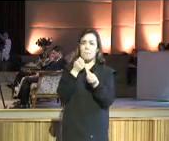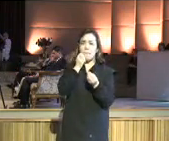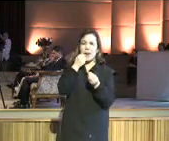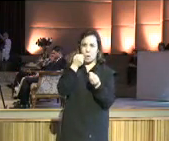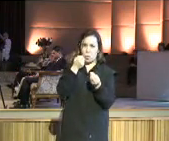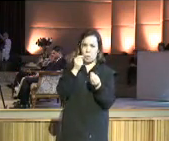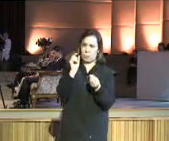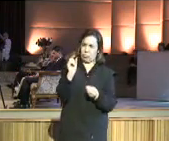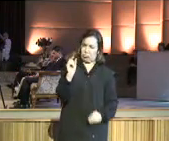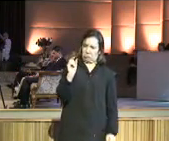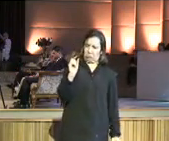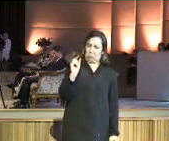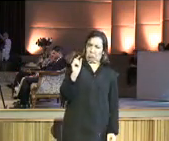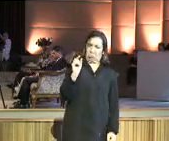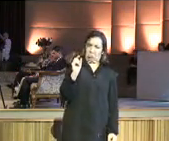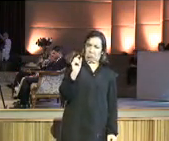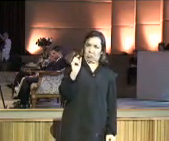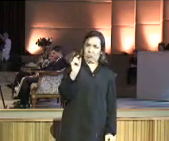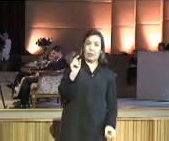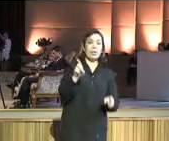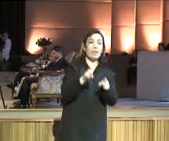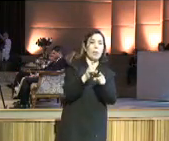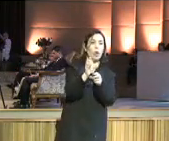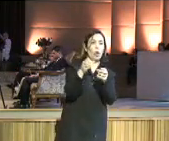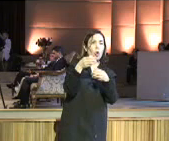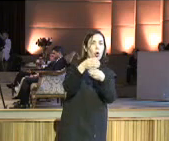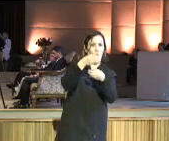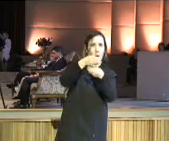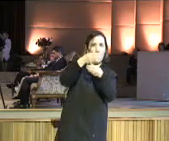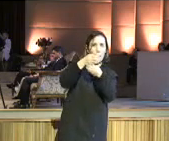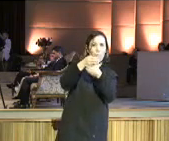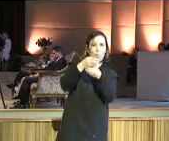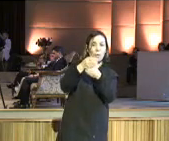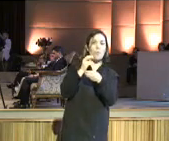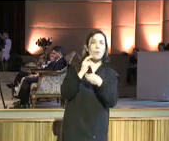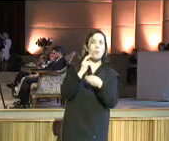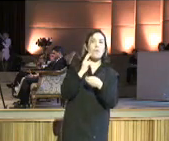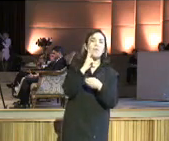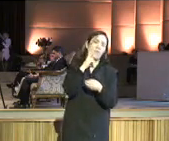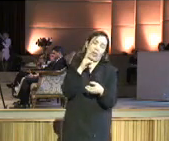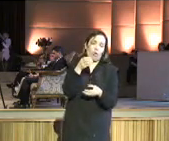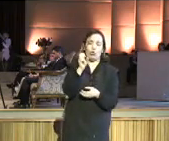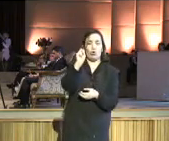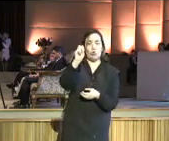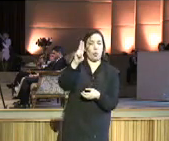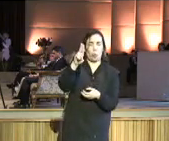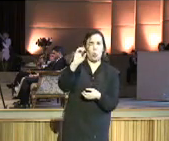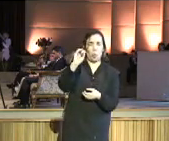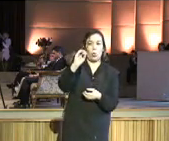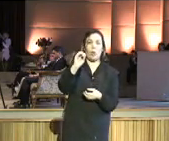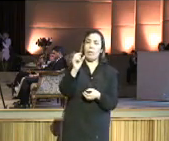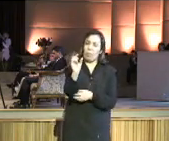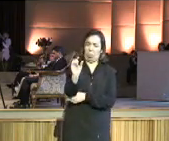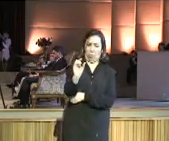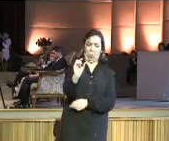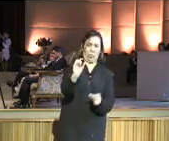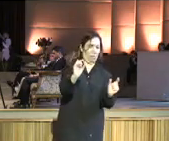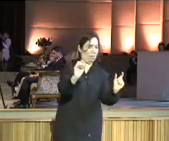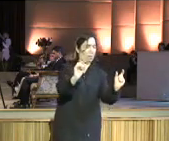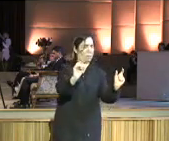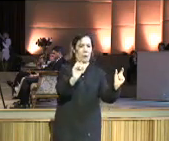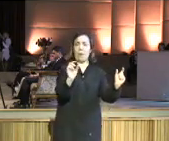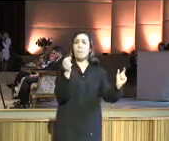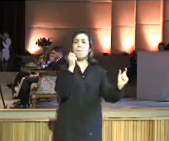E um cálicezinho de vinho, de suco de uva, bem pequenininho.